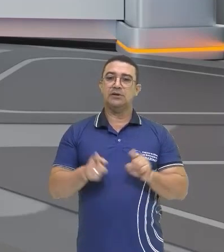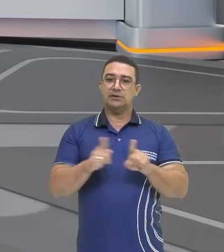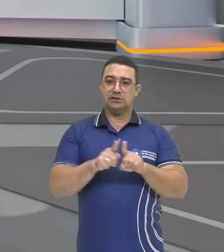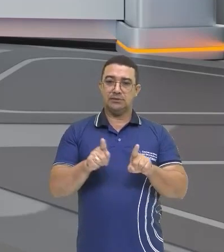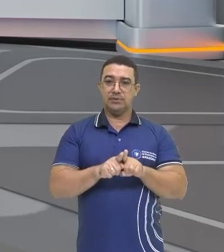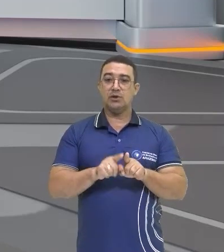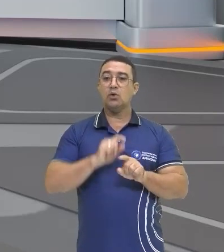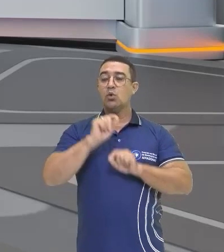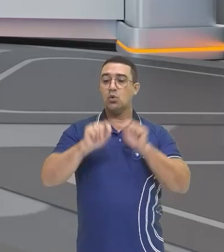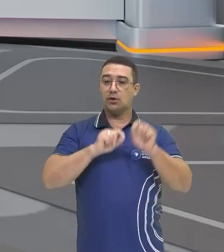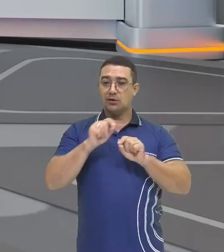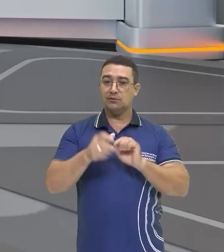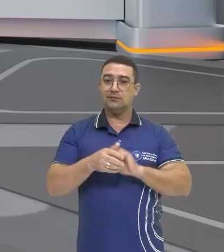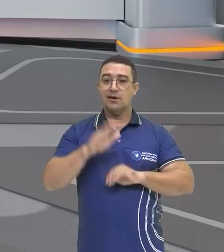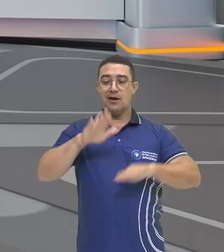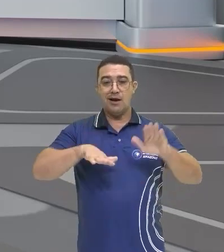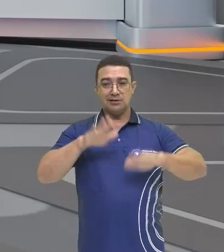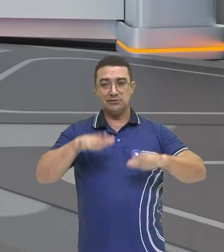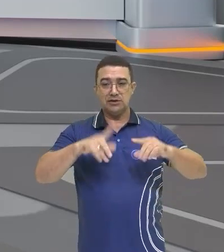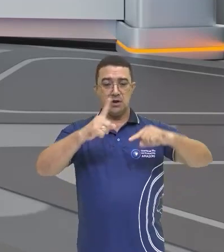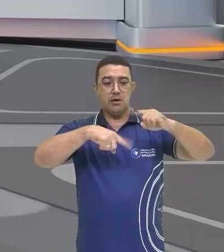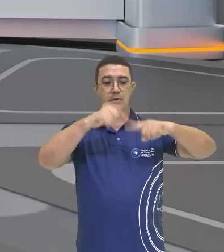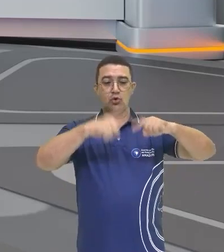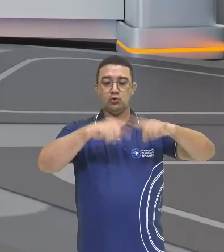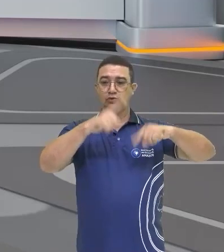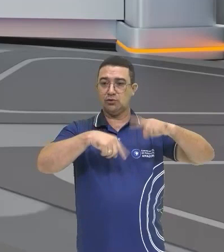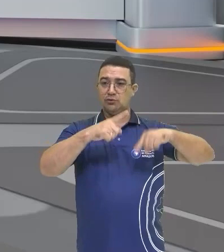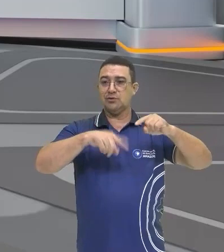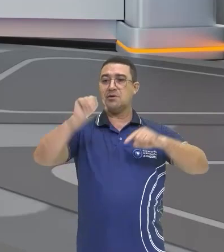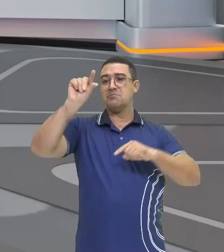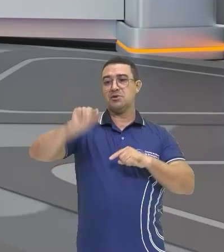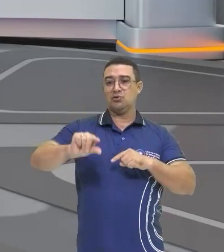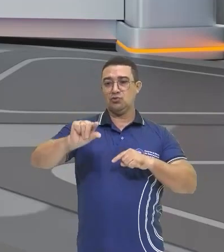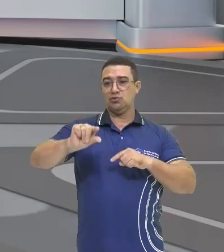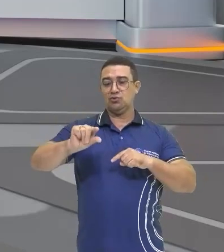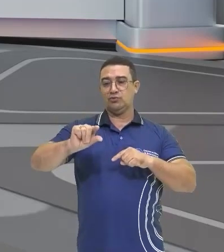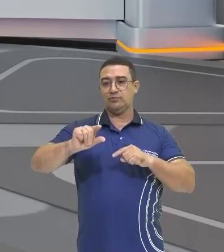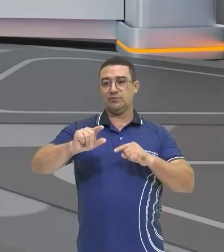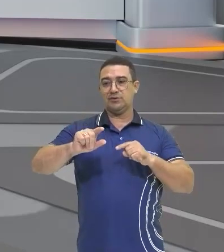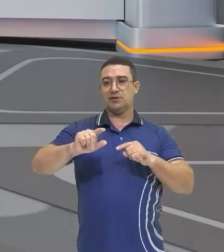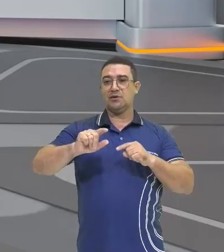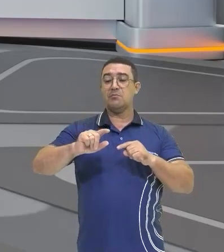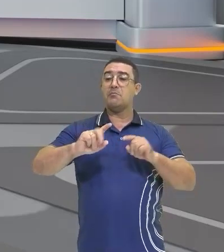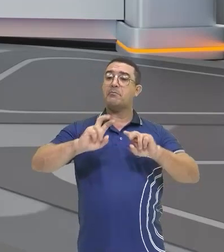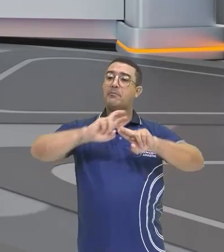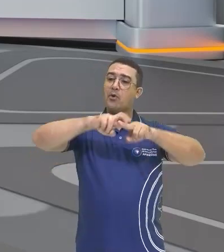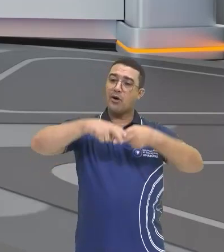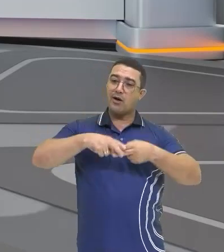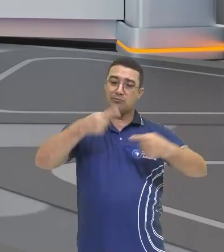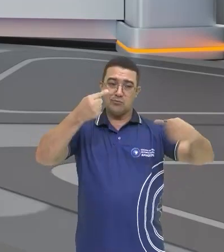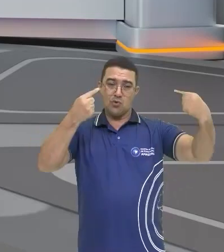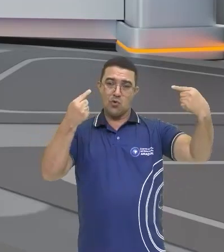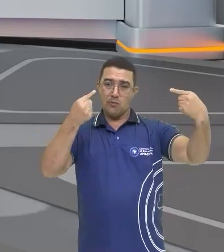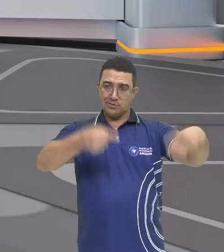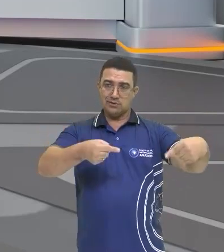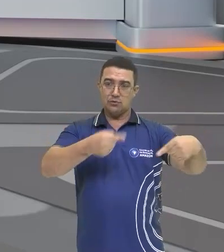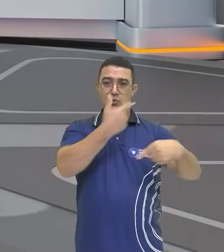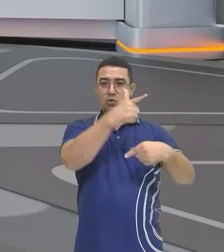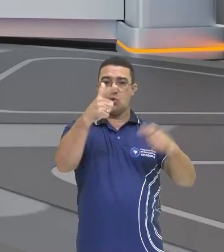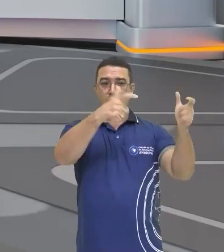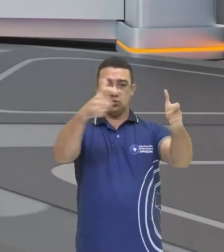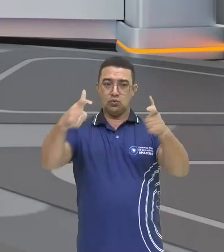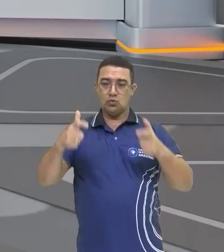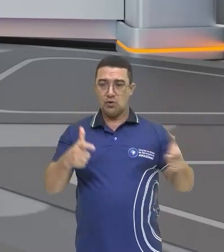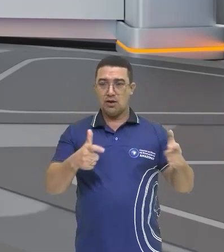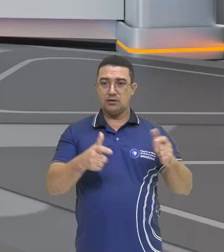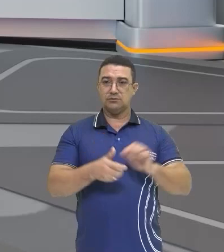tá certo? Que eles acabam diminuindo em decorrência da competitividade que os lugares eles terão,